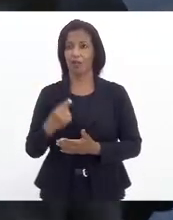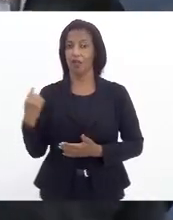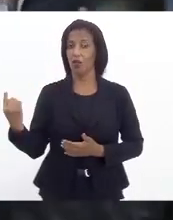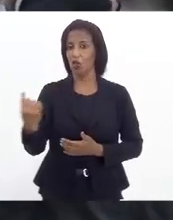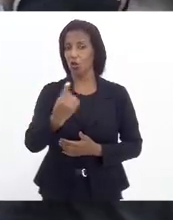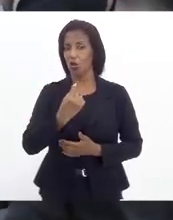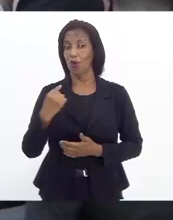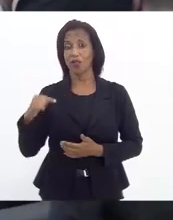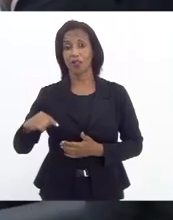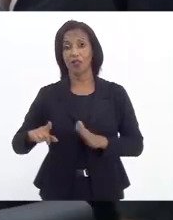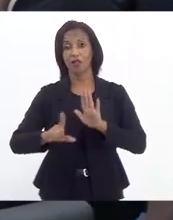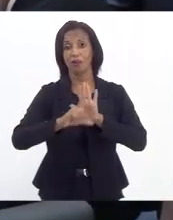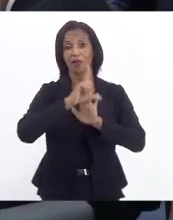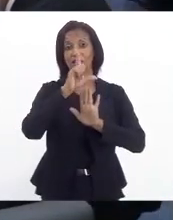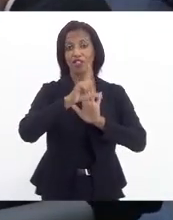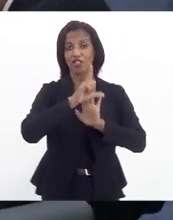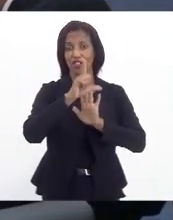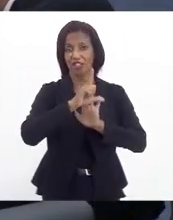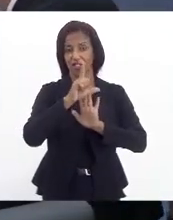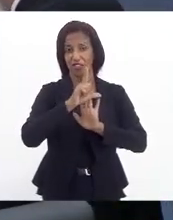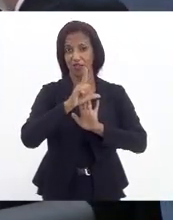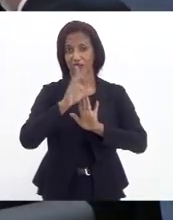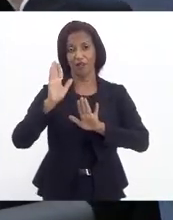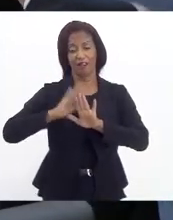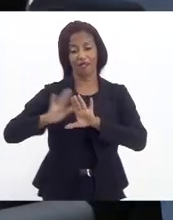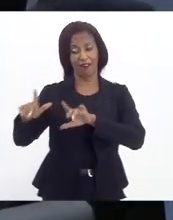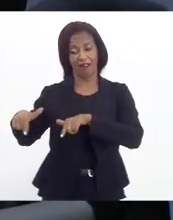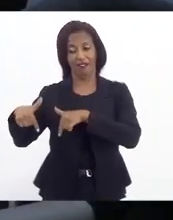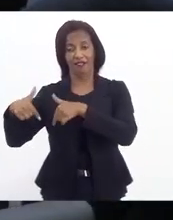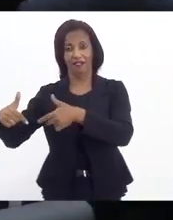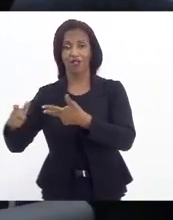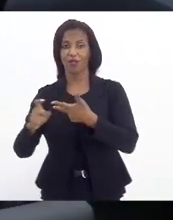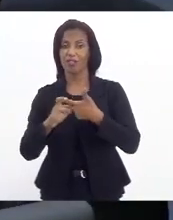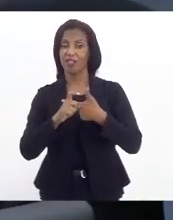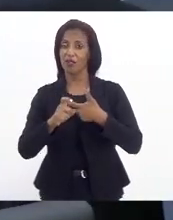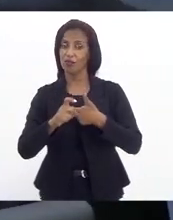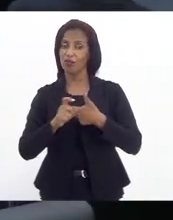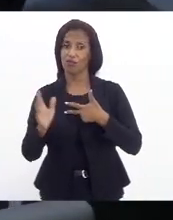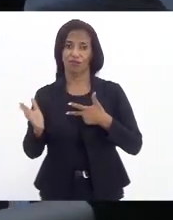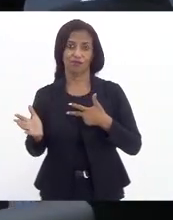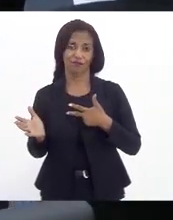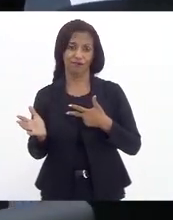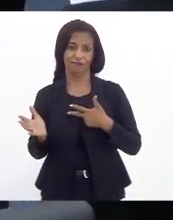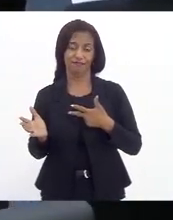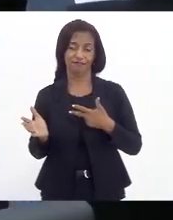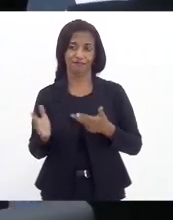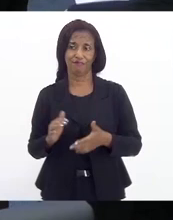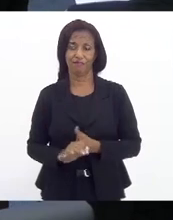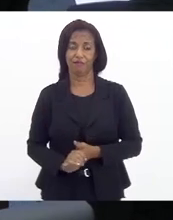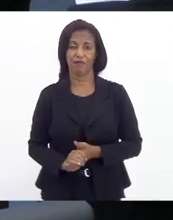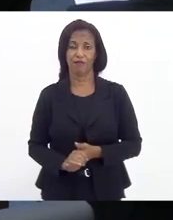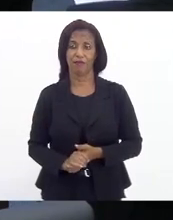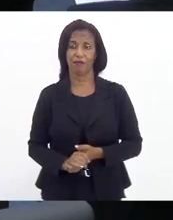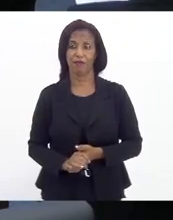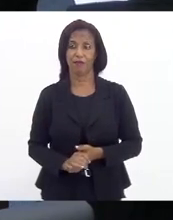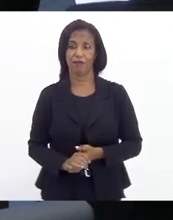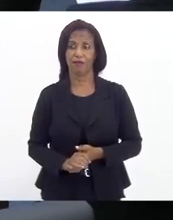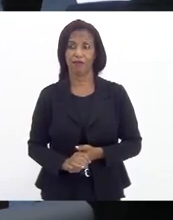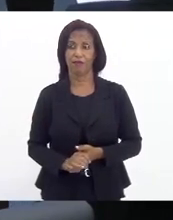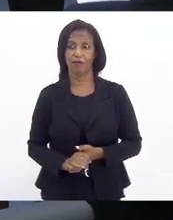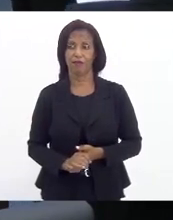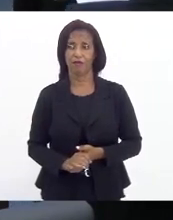legislativos. Quem executa é o executivo. E a melhor oportunidade é a do executivo. Não, é que eu conversei com o secretário e